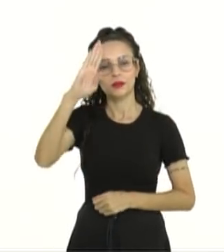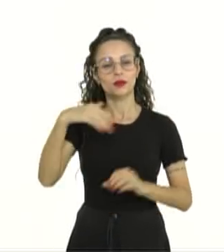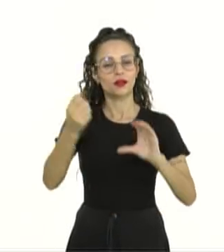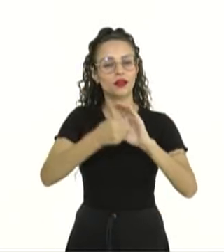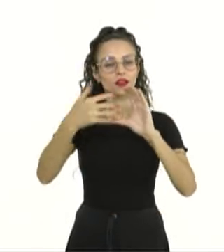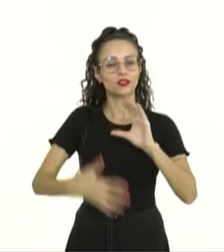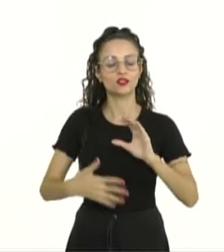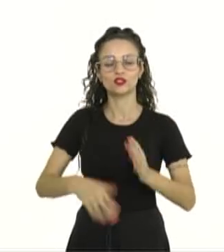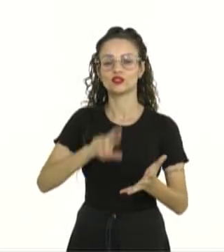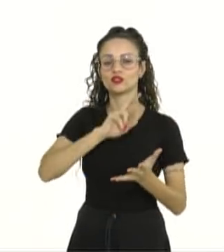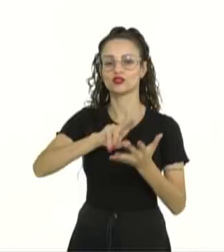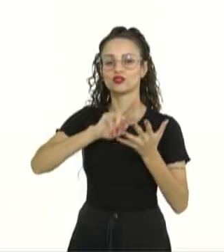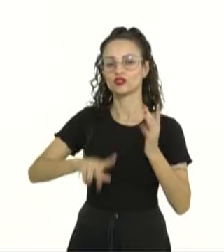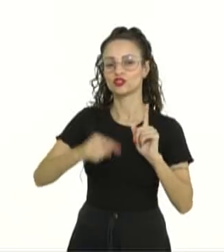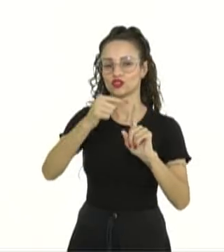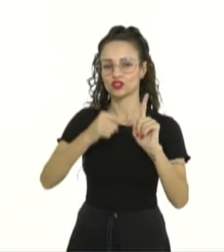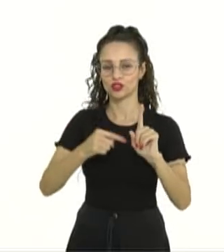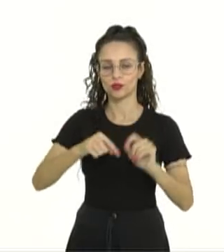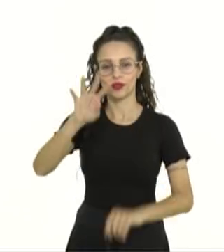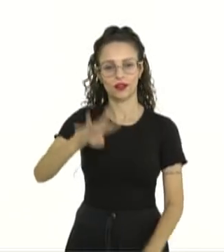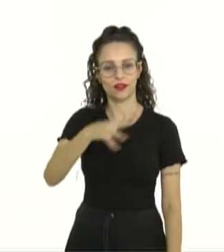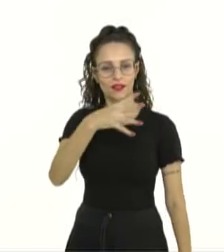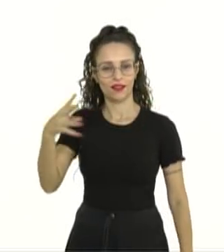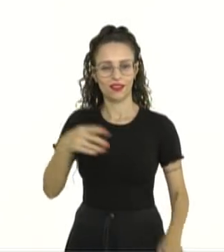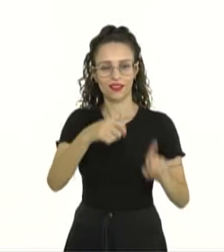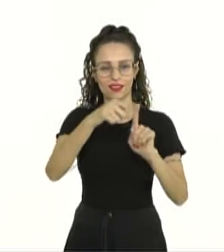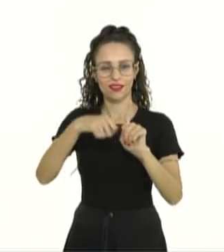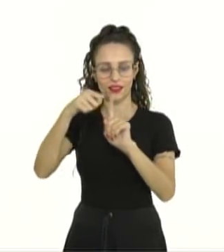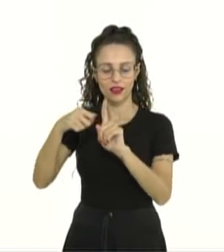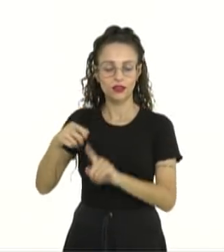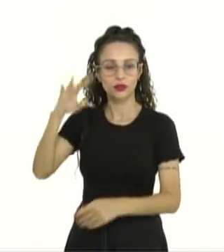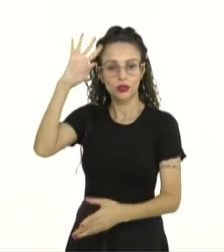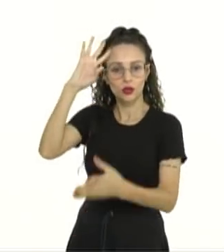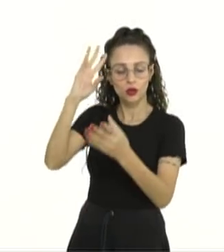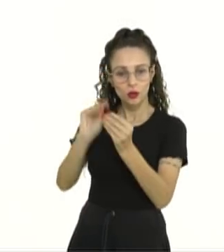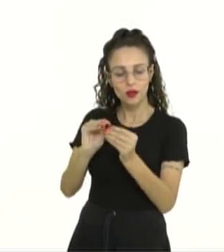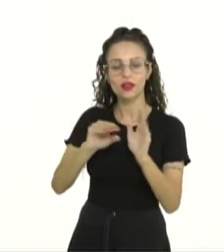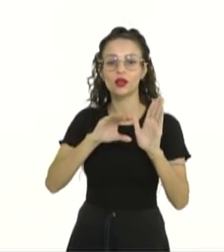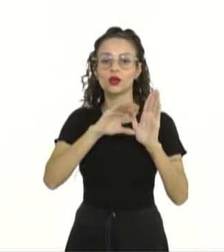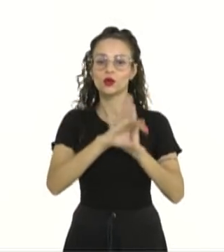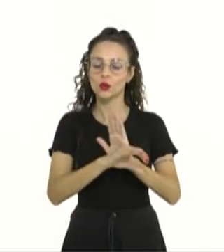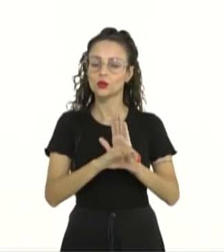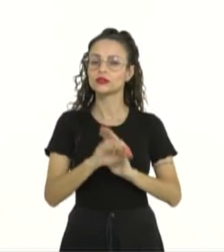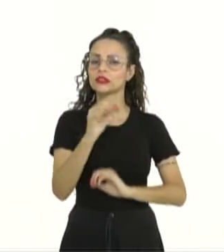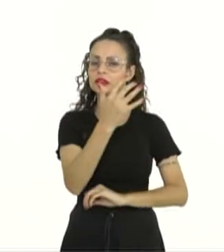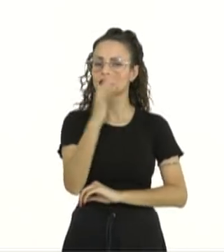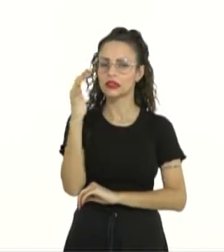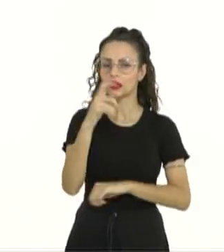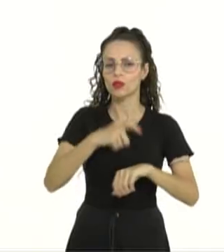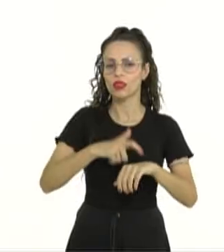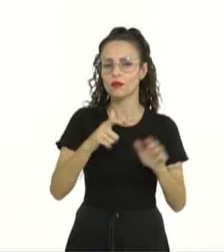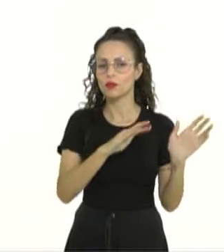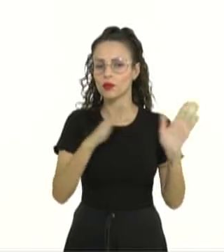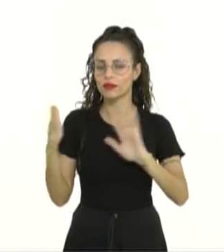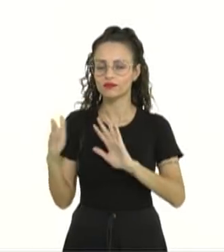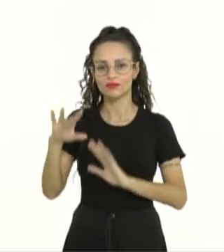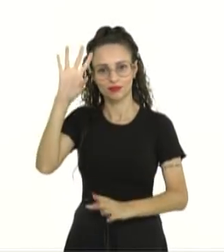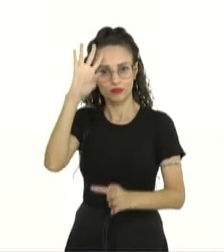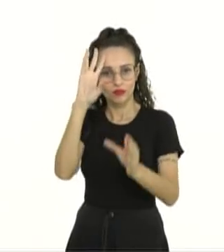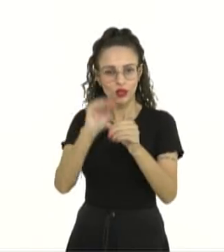tipos de calendário. Compreender a diferença entre o conceito de tempo da natureza e tempo mecânico. Aprofundar o conceito de